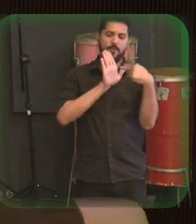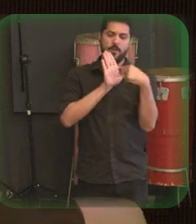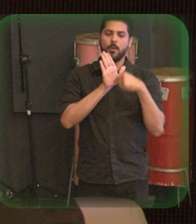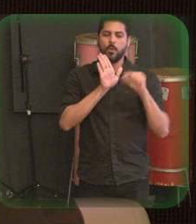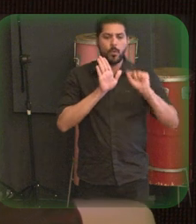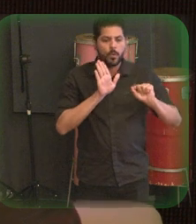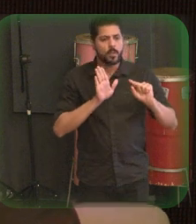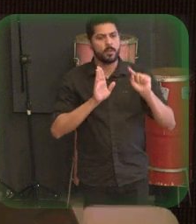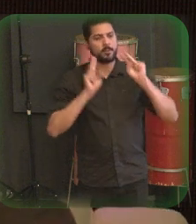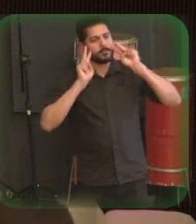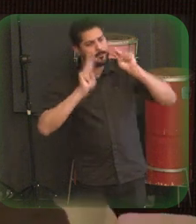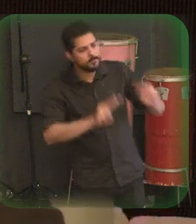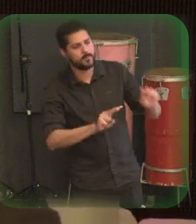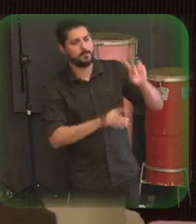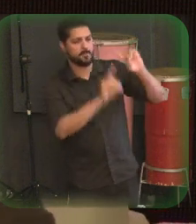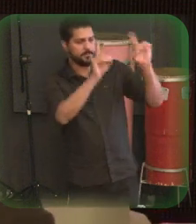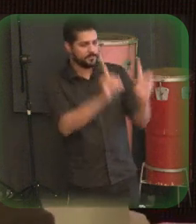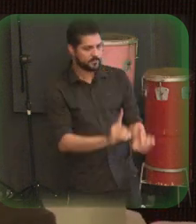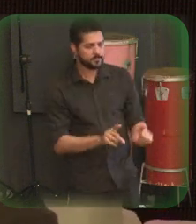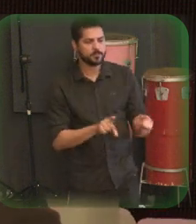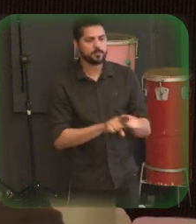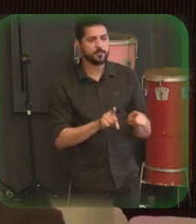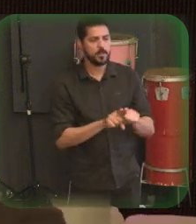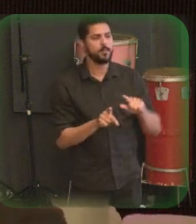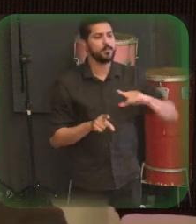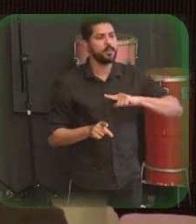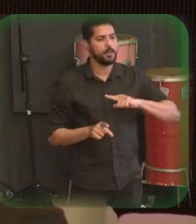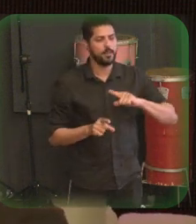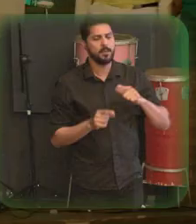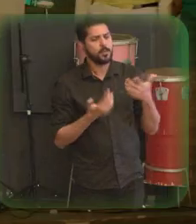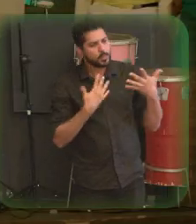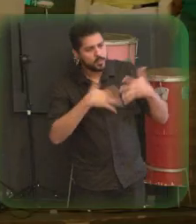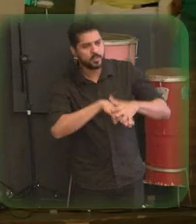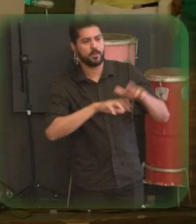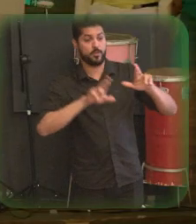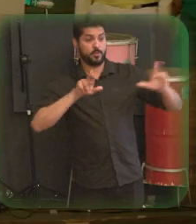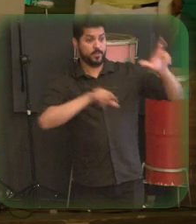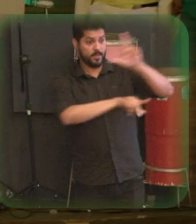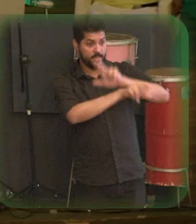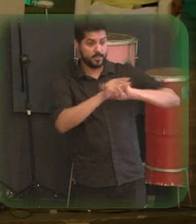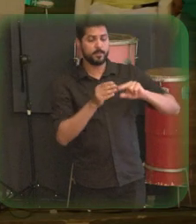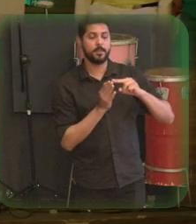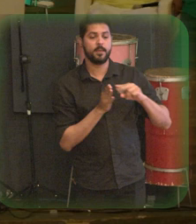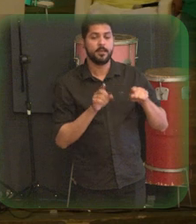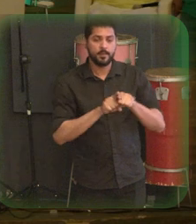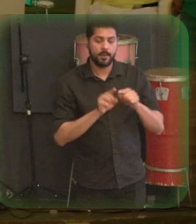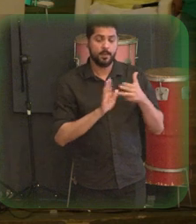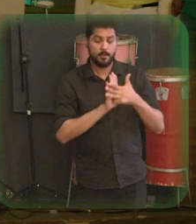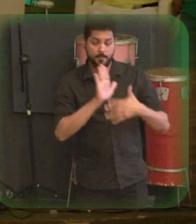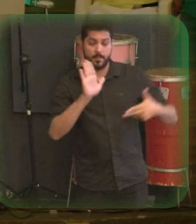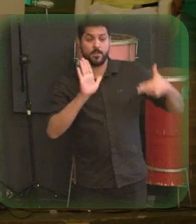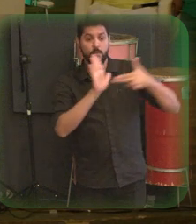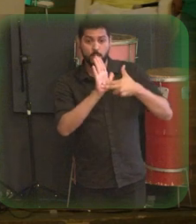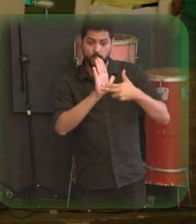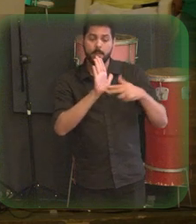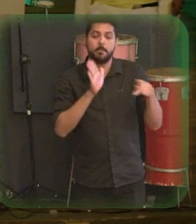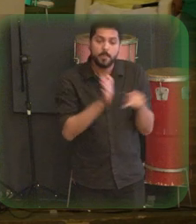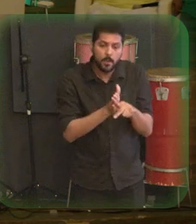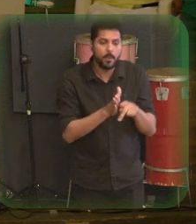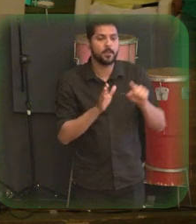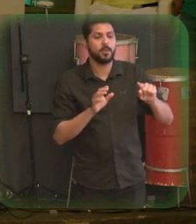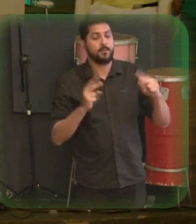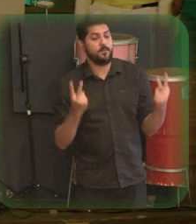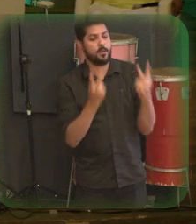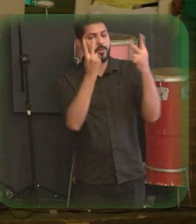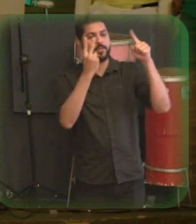pessoas com deficiência. Inserção de ações relacionadas à inclusão e diversidade na minuta da organização acadêmica institucional. Então, a nossa organização